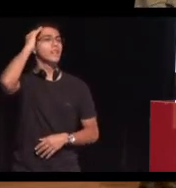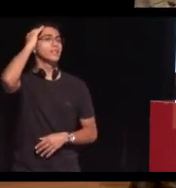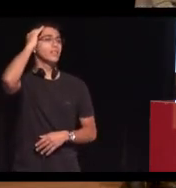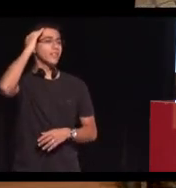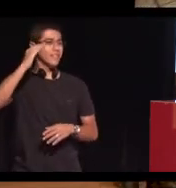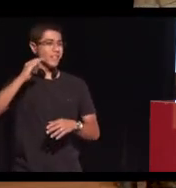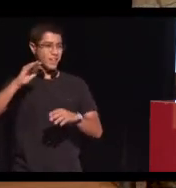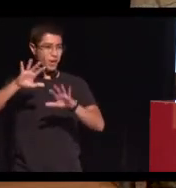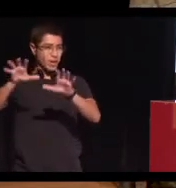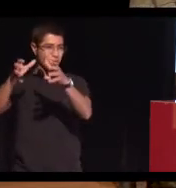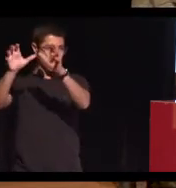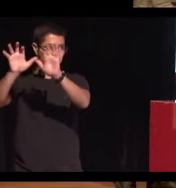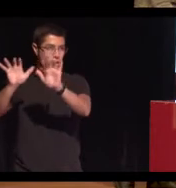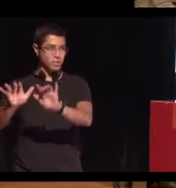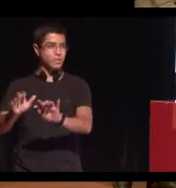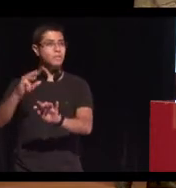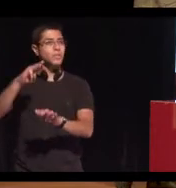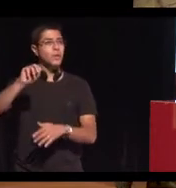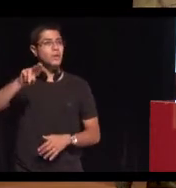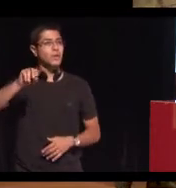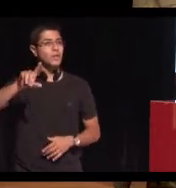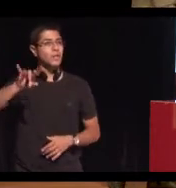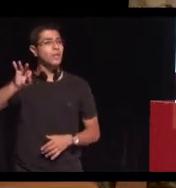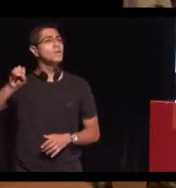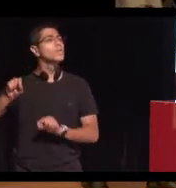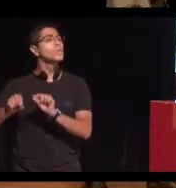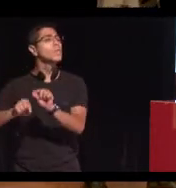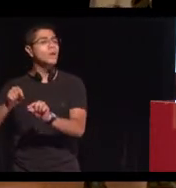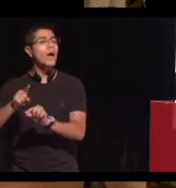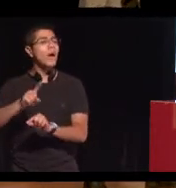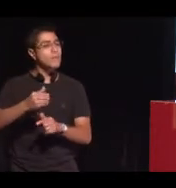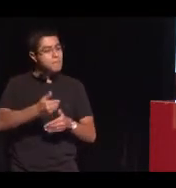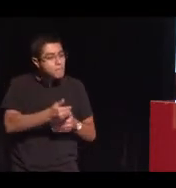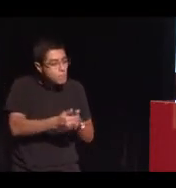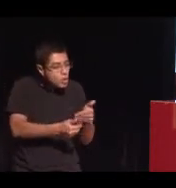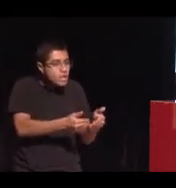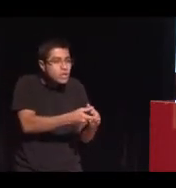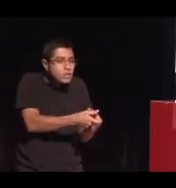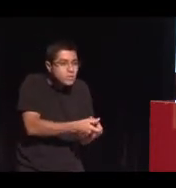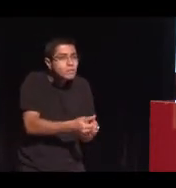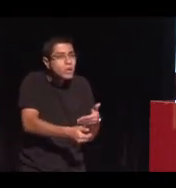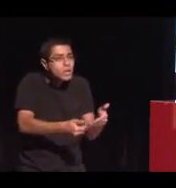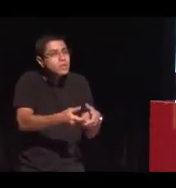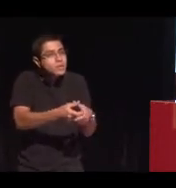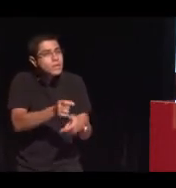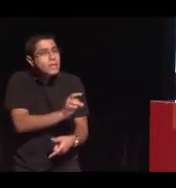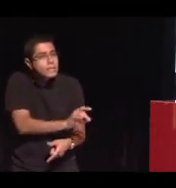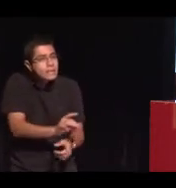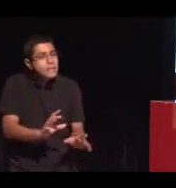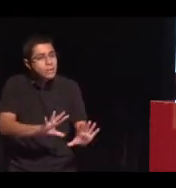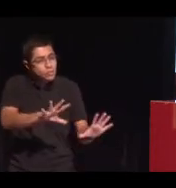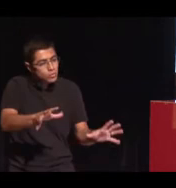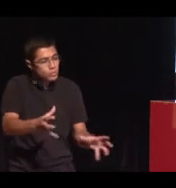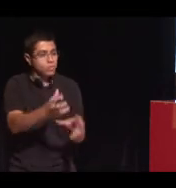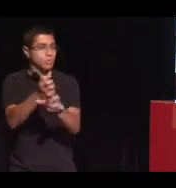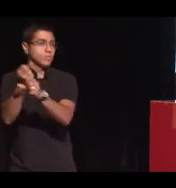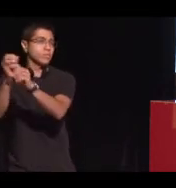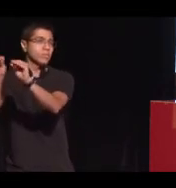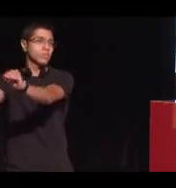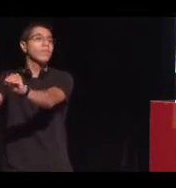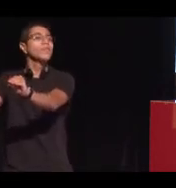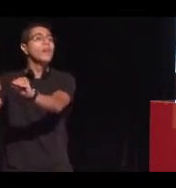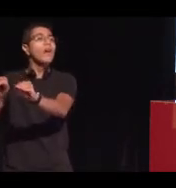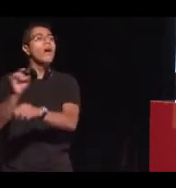na verdade, ele era a soma de microprocessos ou micro coisas com responsabilidades bem